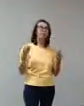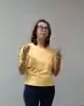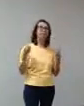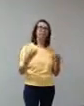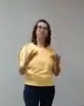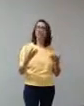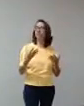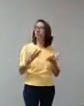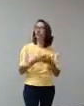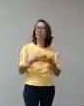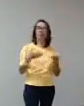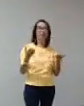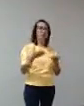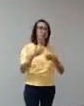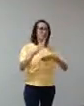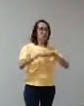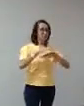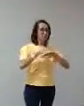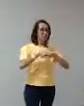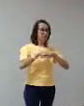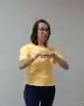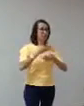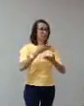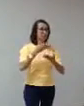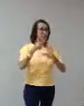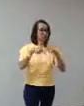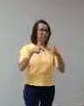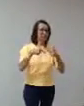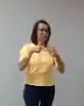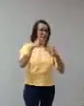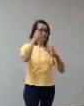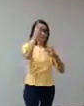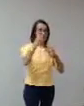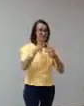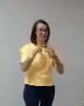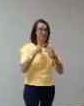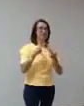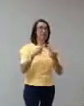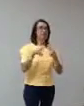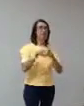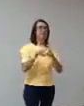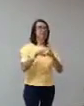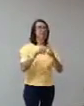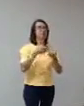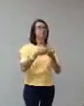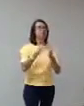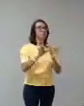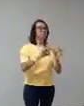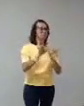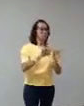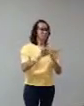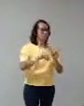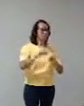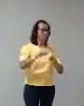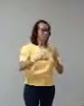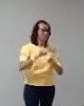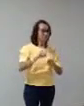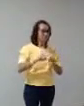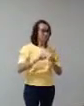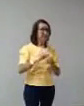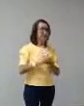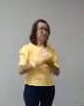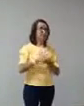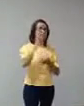ele é autodidata, também, em muitos aspectos, ele começou a preparar material online